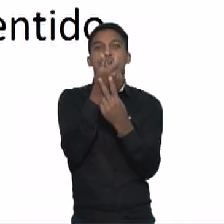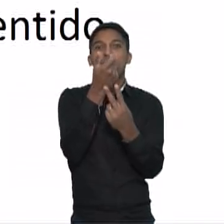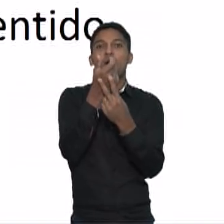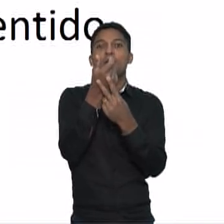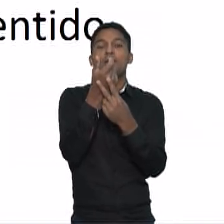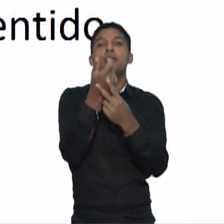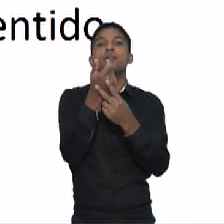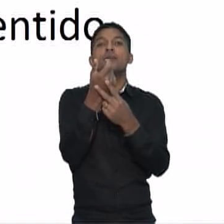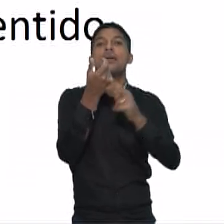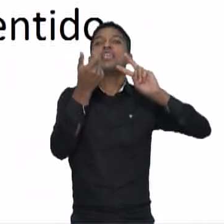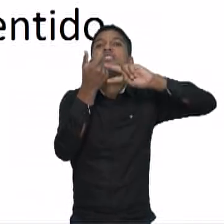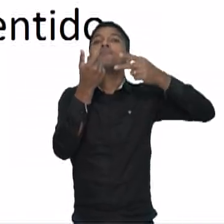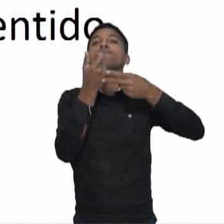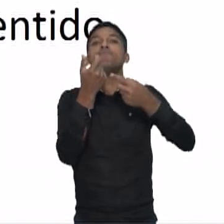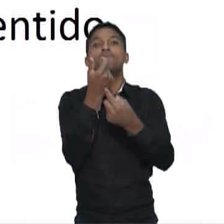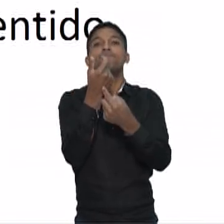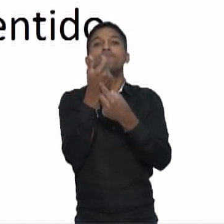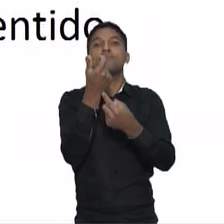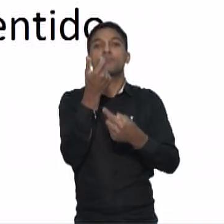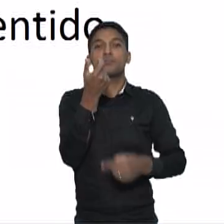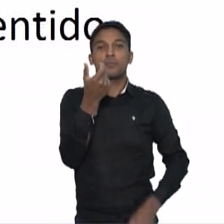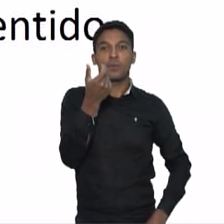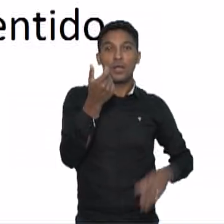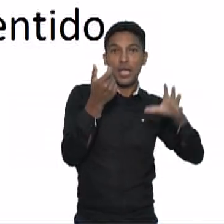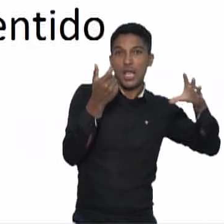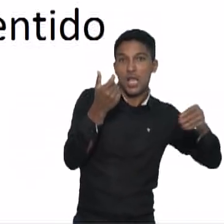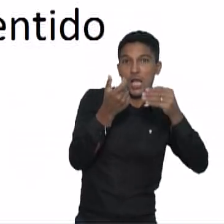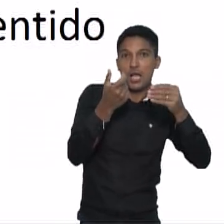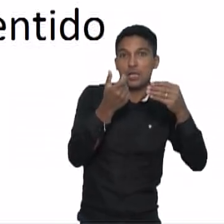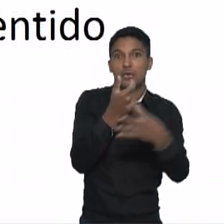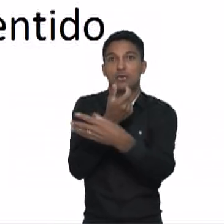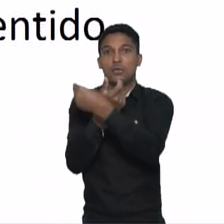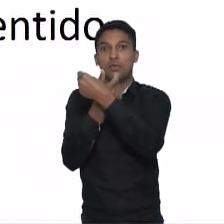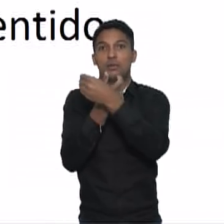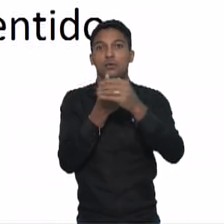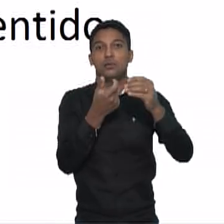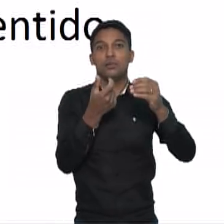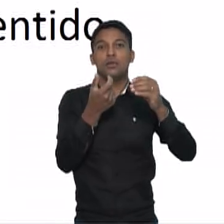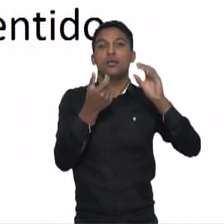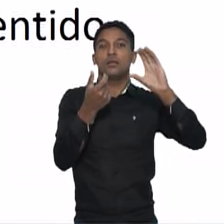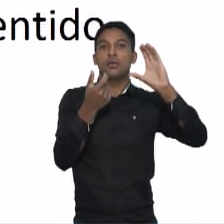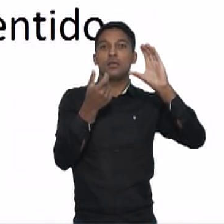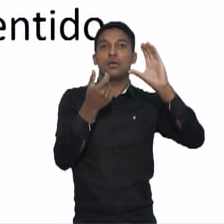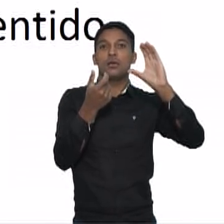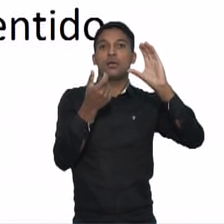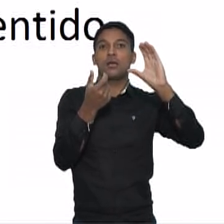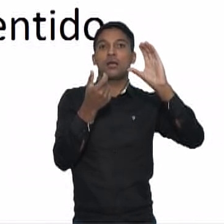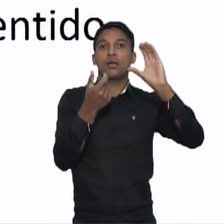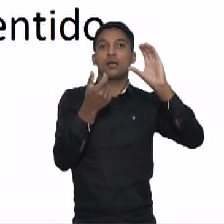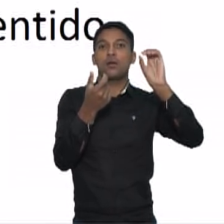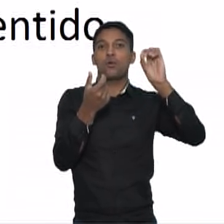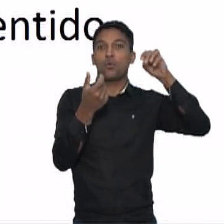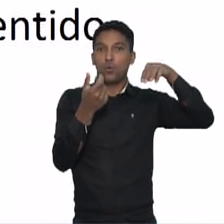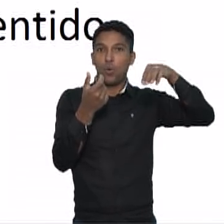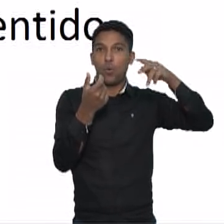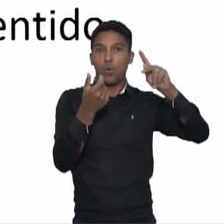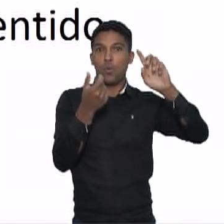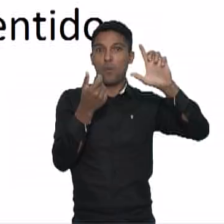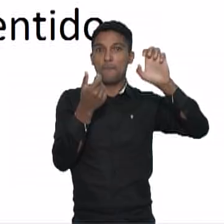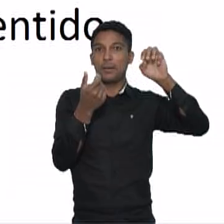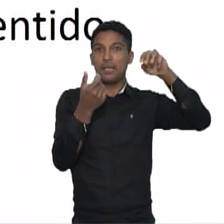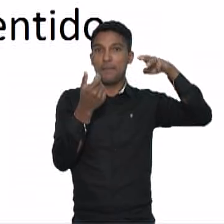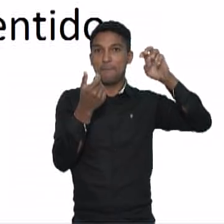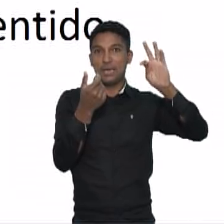Os complementos, objeto, são os termos regidos. Alguns verbos podem mudar de sentido dependendo de